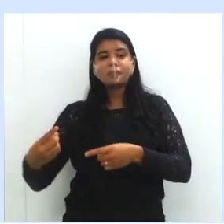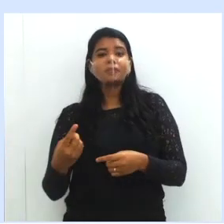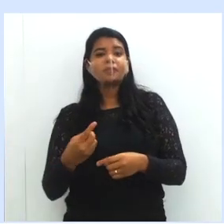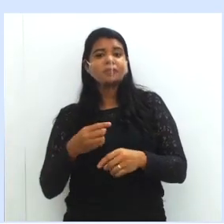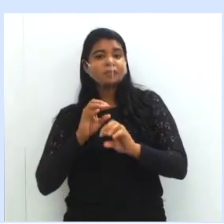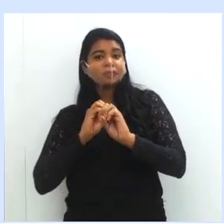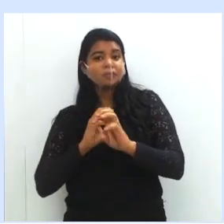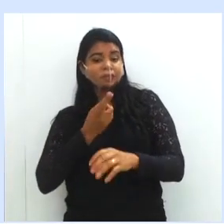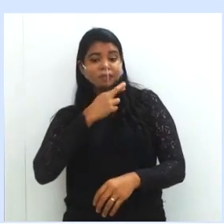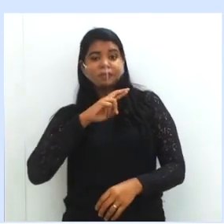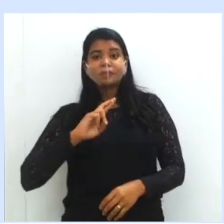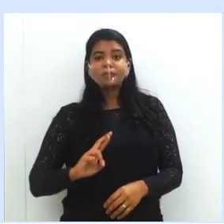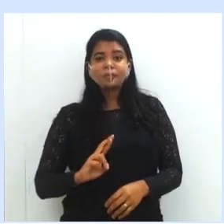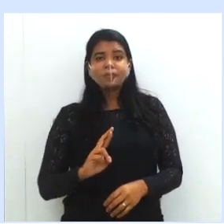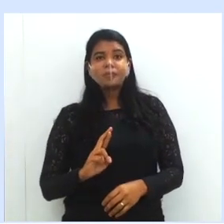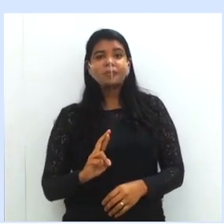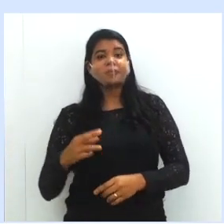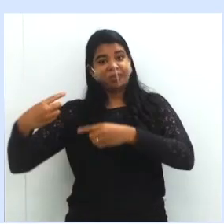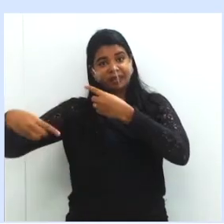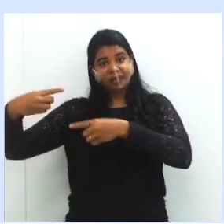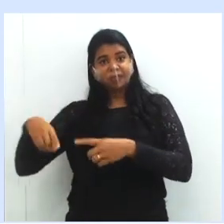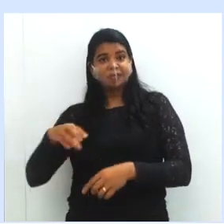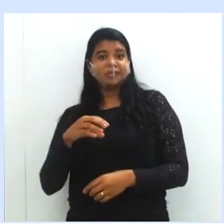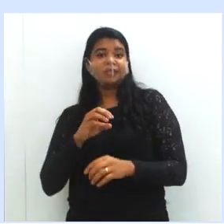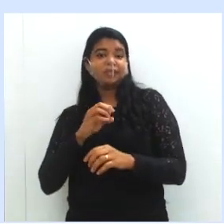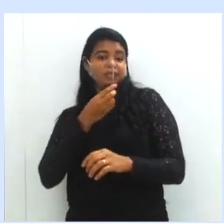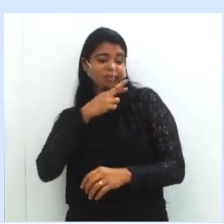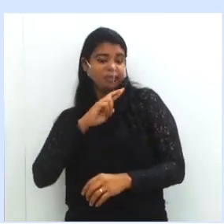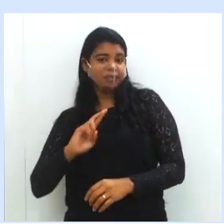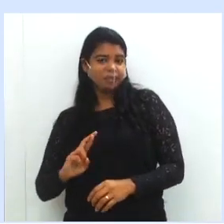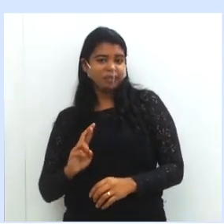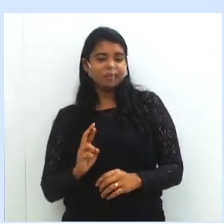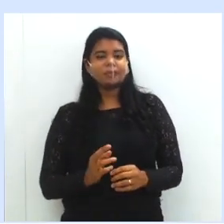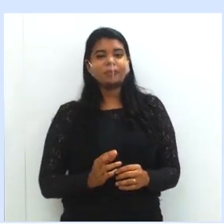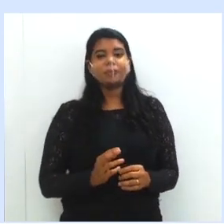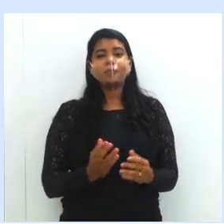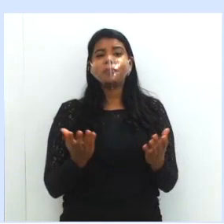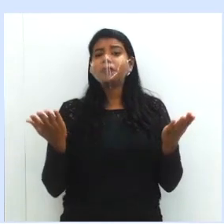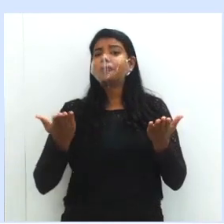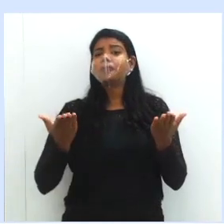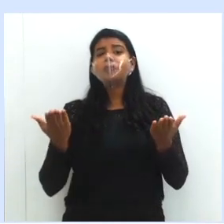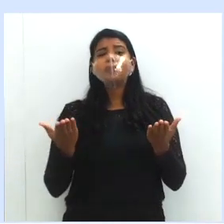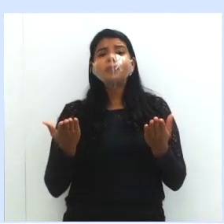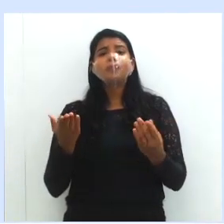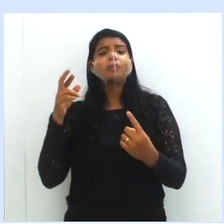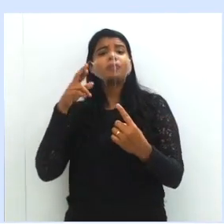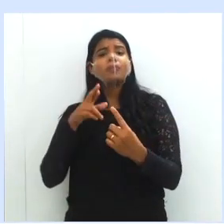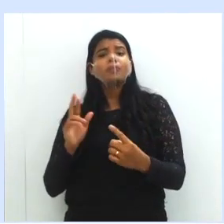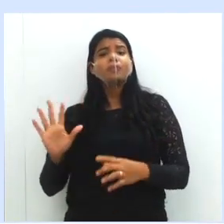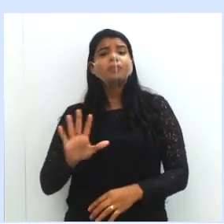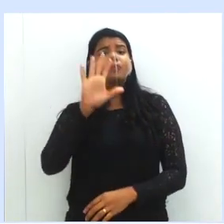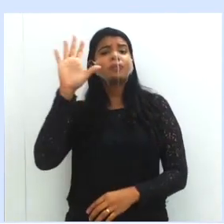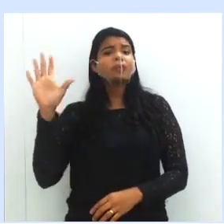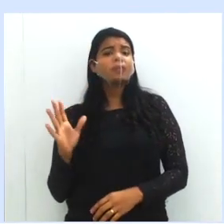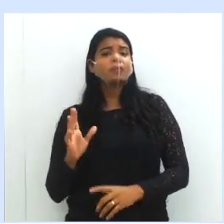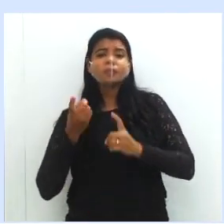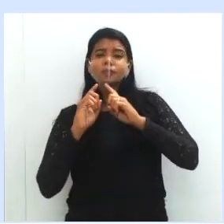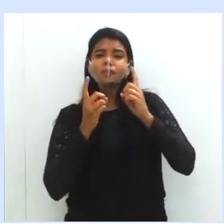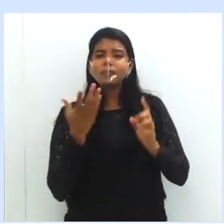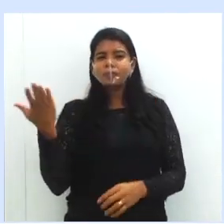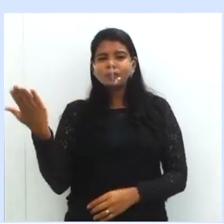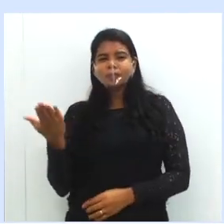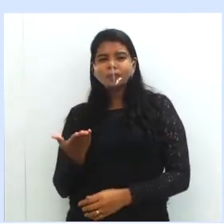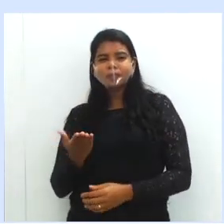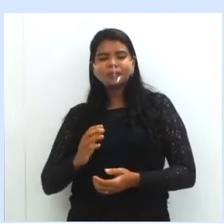o ensino e a religião. Aliás, a política e a religião. Vejamos aqui, qual é o objetivo geral do nosso bate-papo